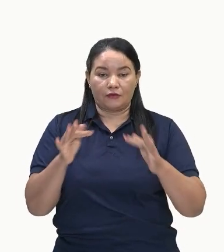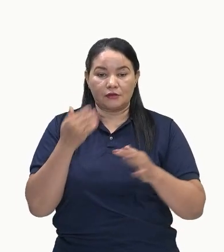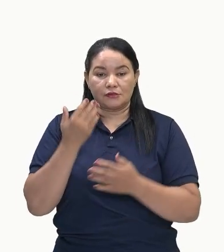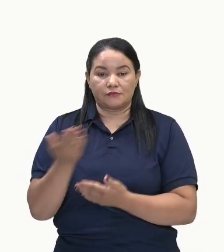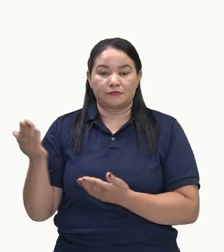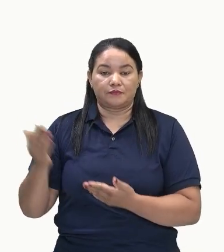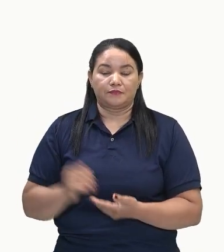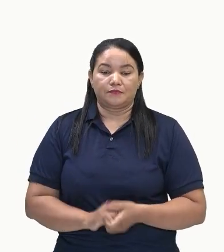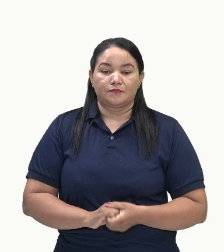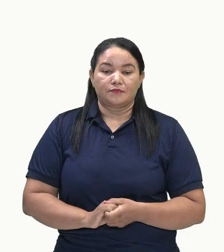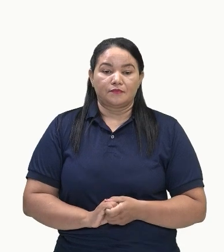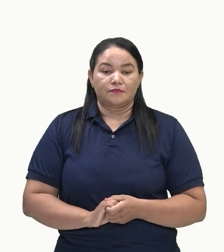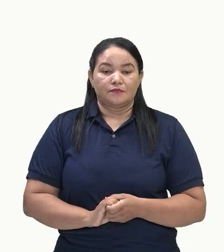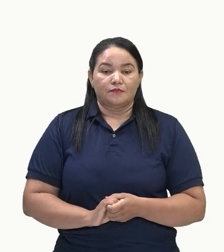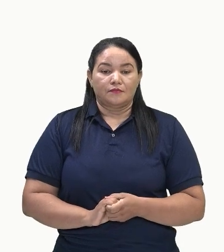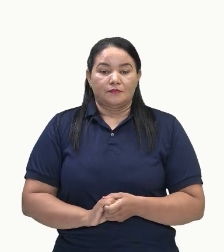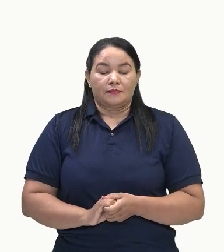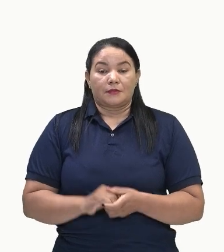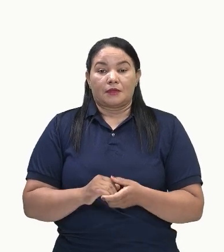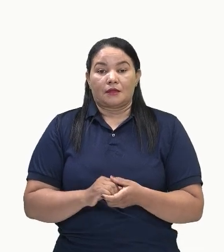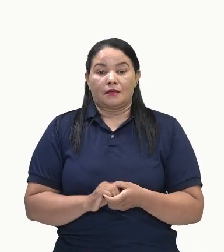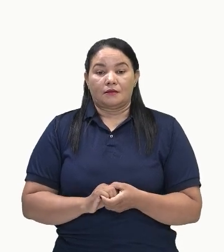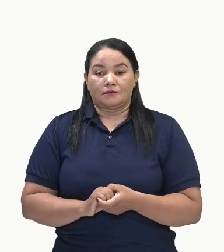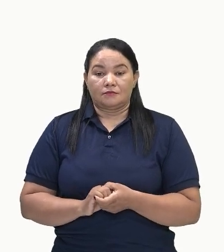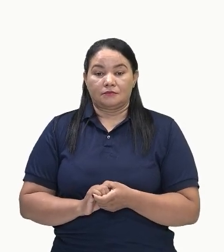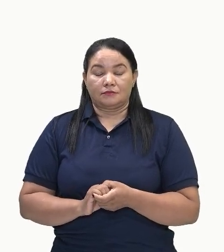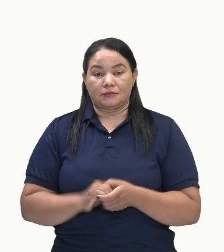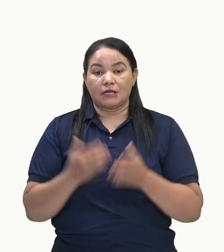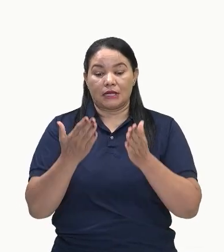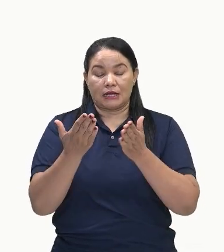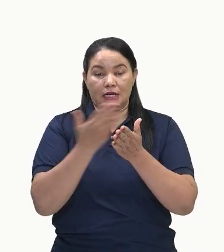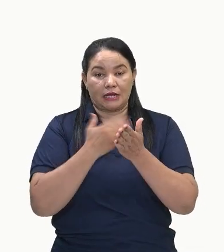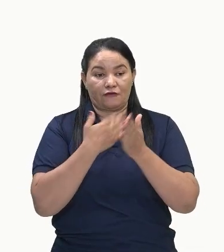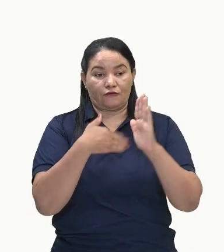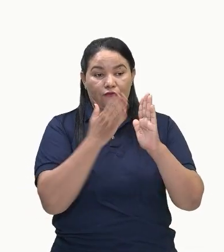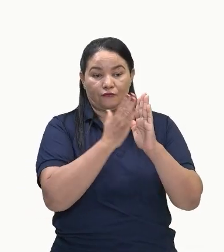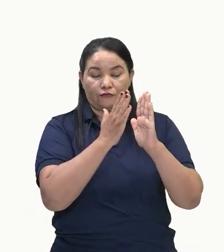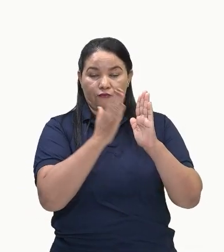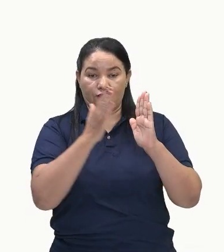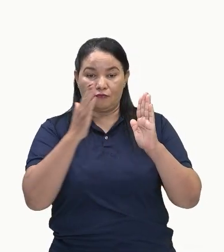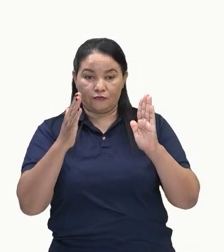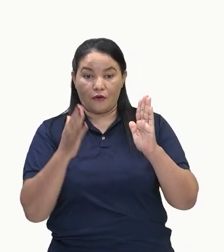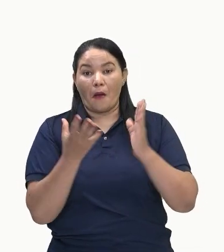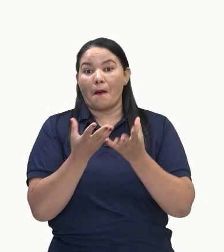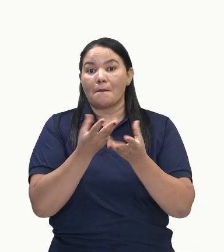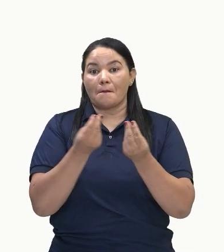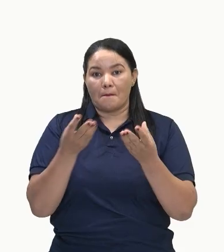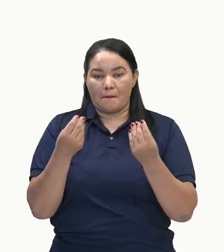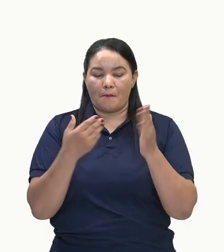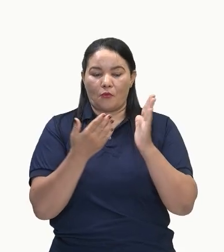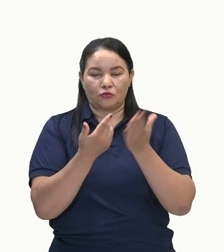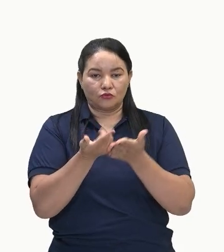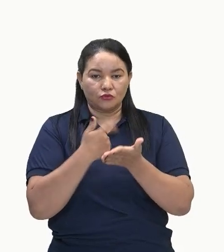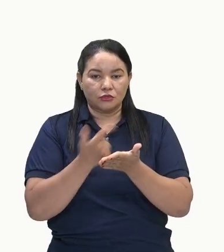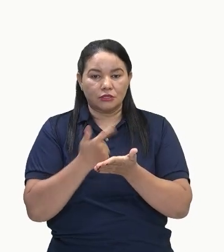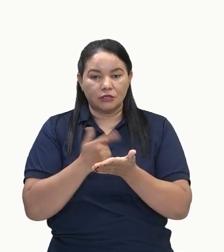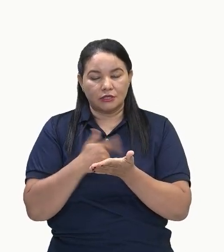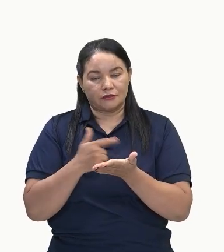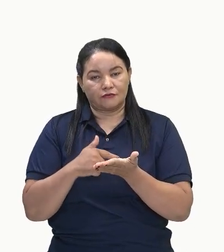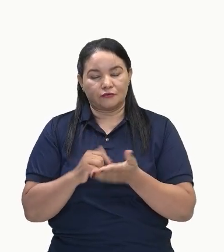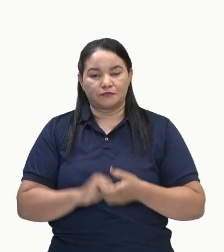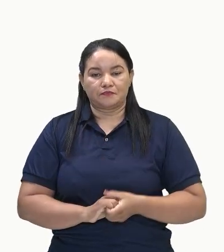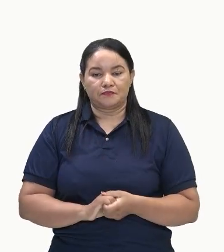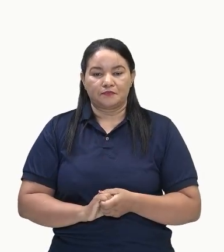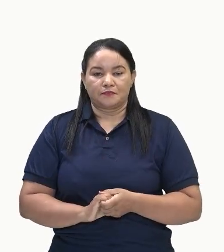muitos livros onde ficam os livros, né? Nas prateleiras, ali naquele local onde se armazena os livros, tá? Então,